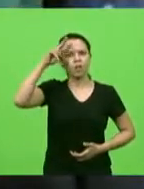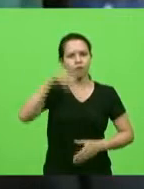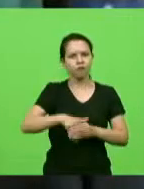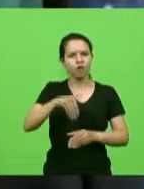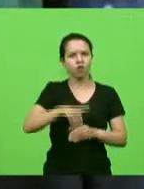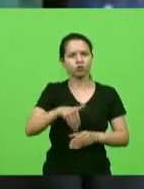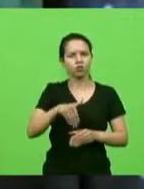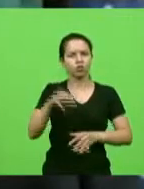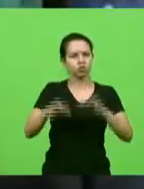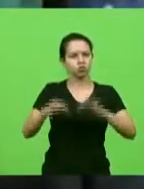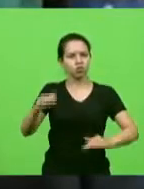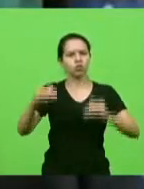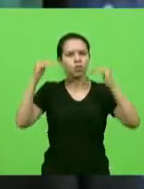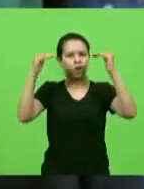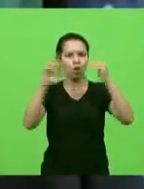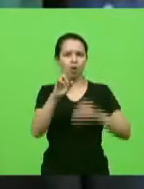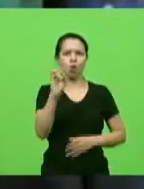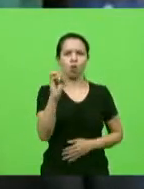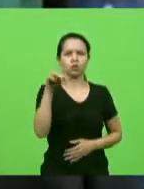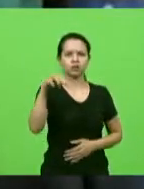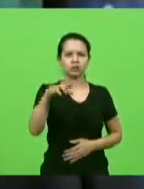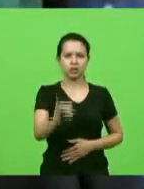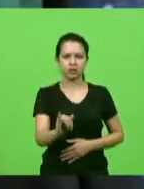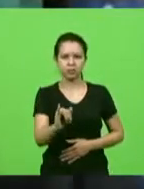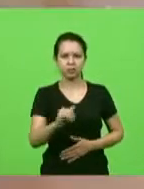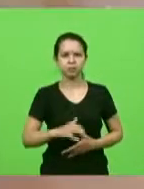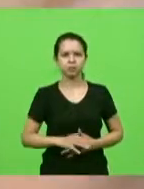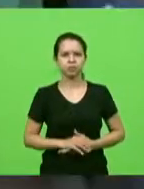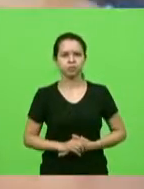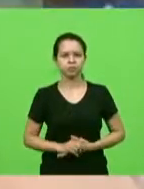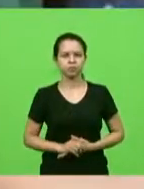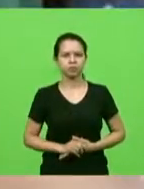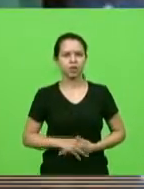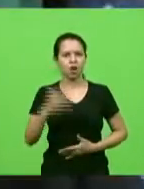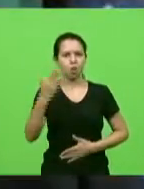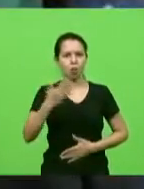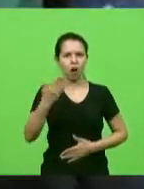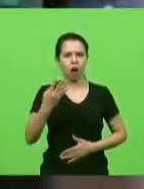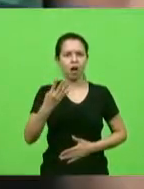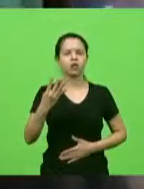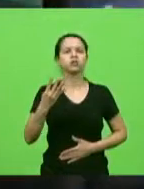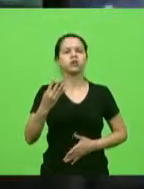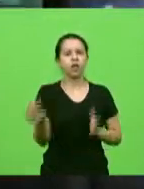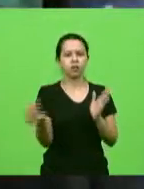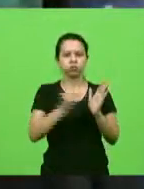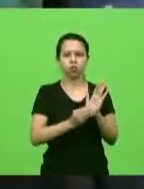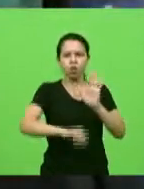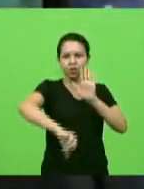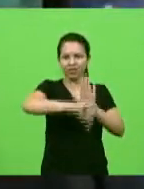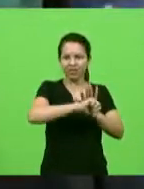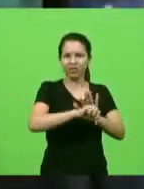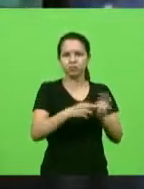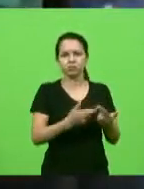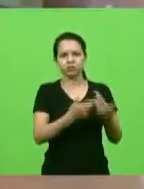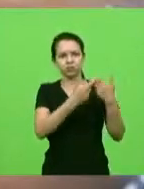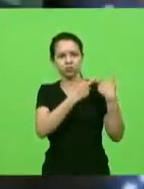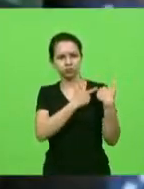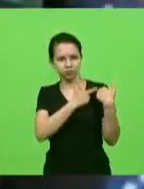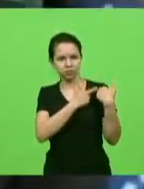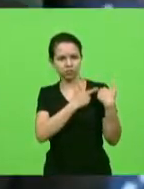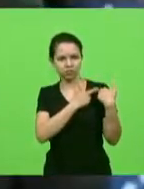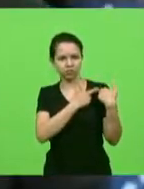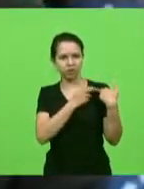eminente desembargadora Rosane Portela Wolff, na parte em que descreve que um crime de responsabilidade não